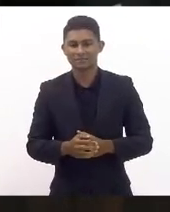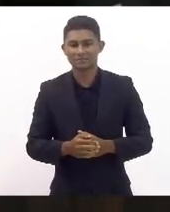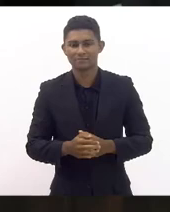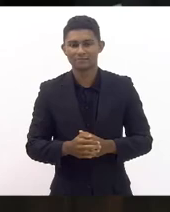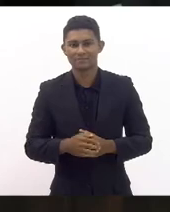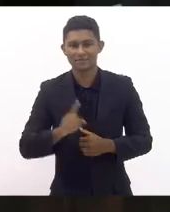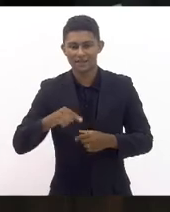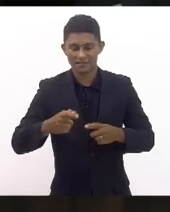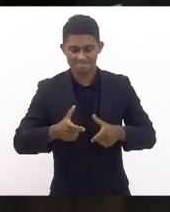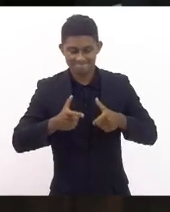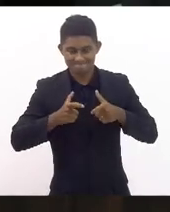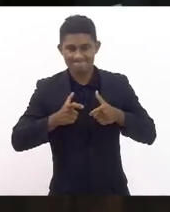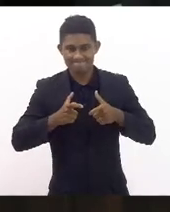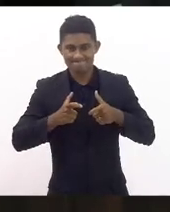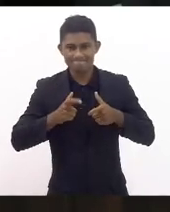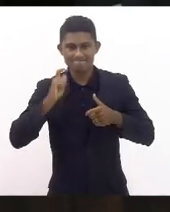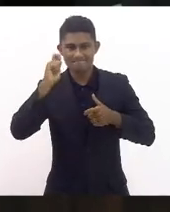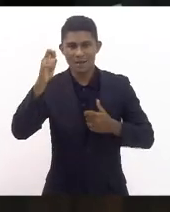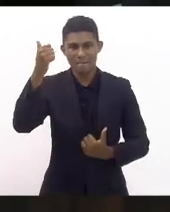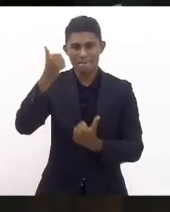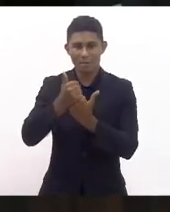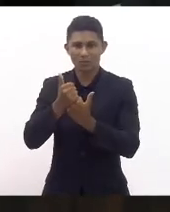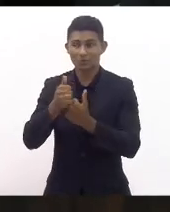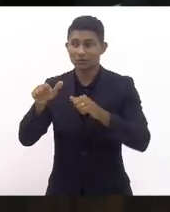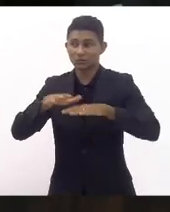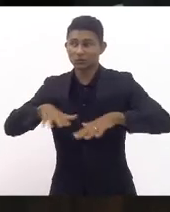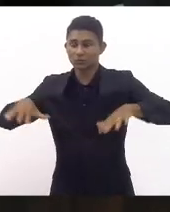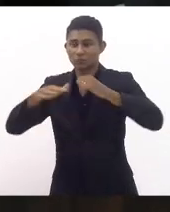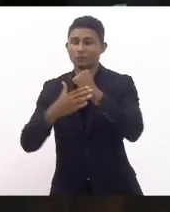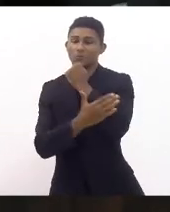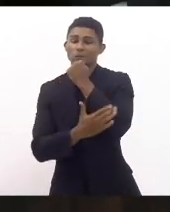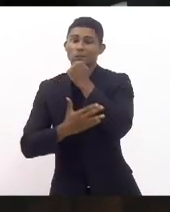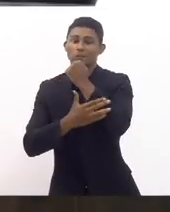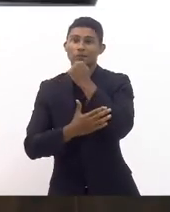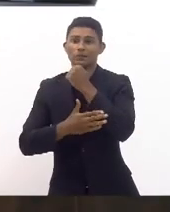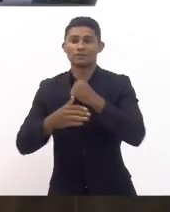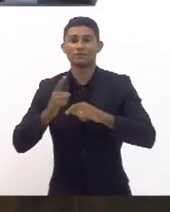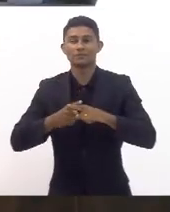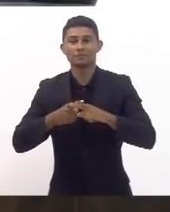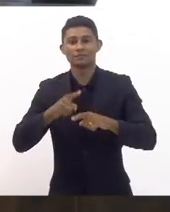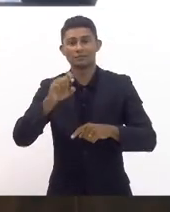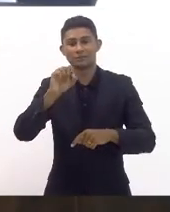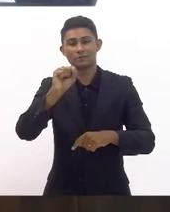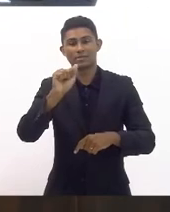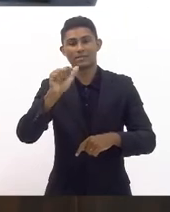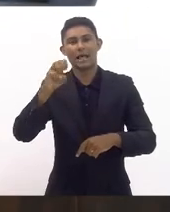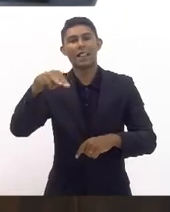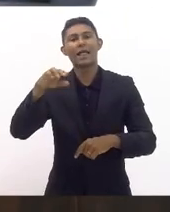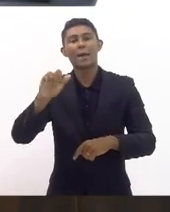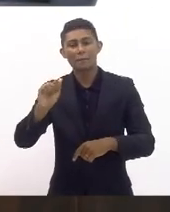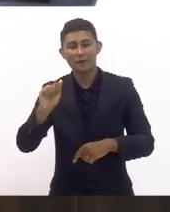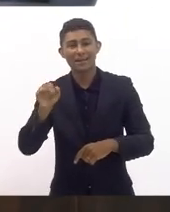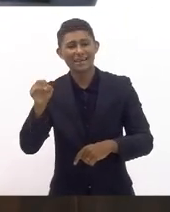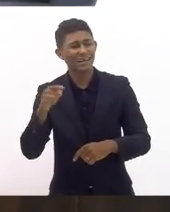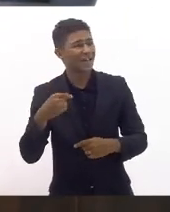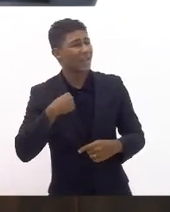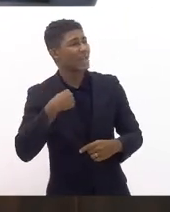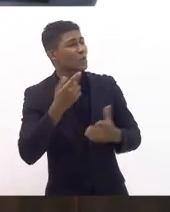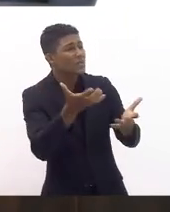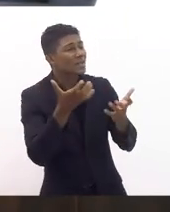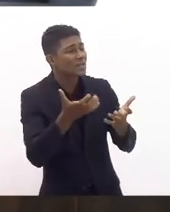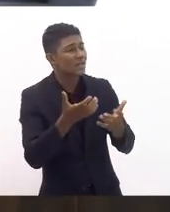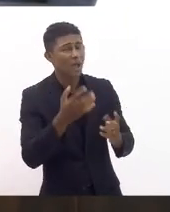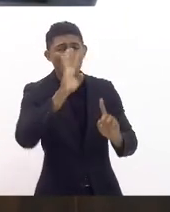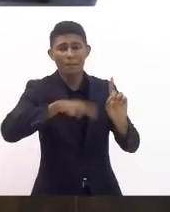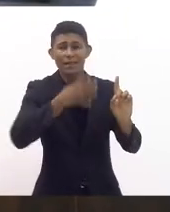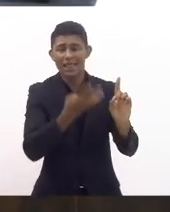da medalha Tiradentes, foi o ciúmes, que o Salema falou: por que não fui eu homenagear o grande Nelson Rocha? Eu